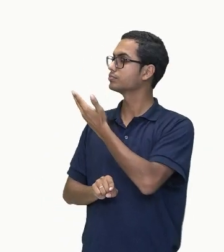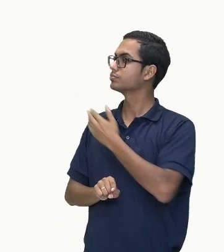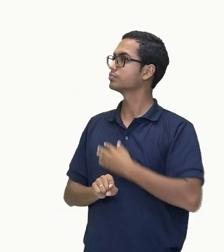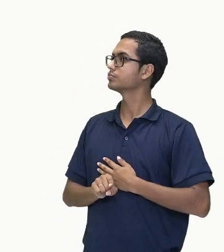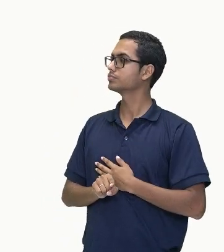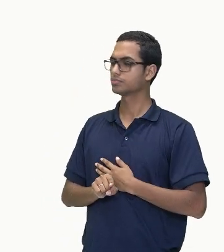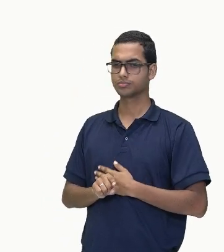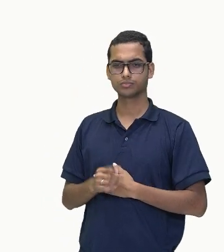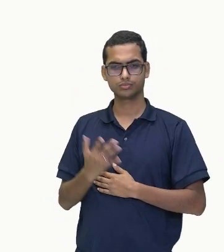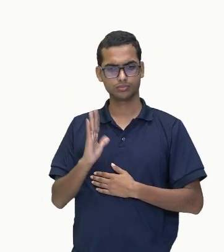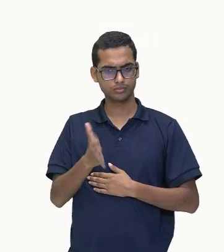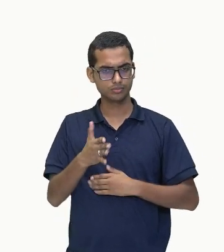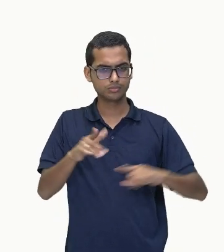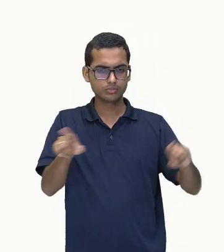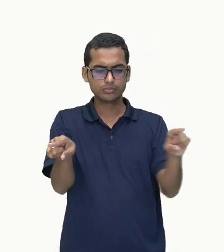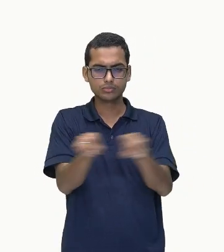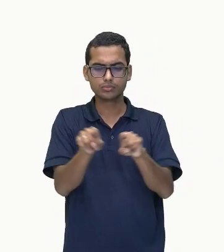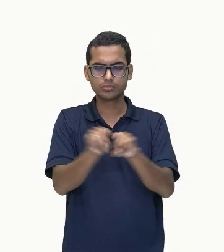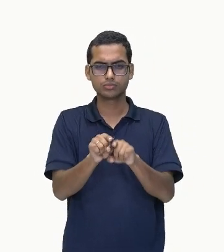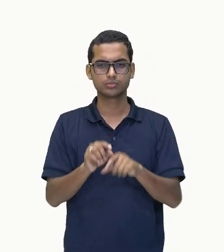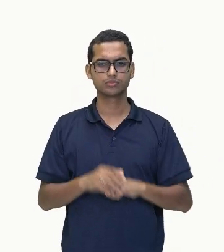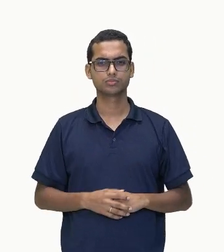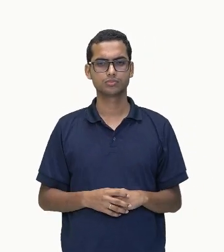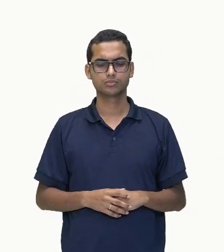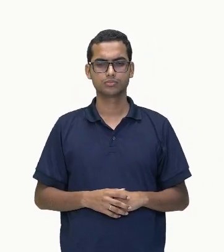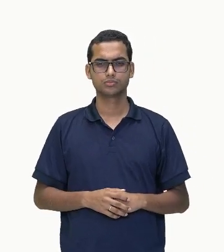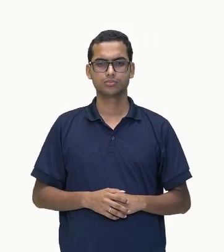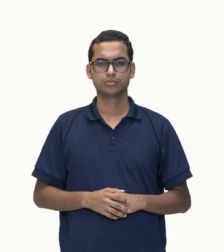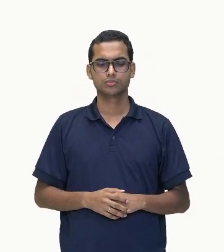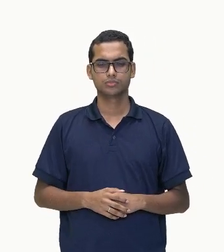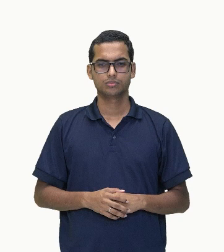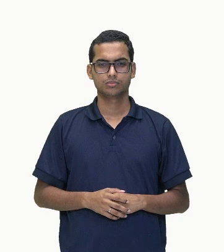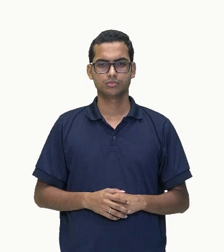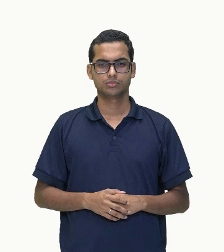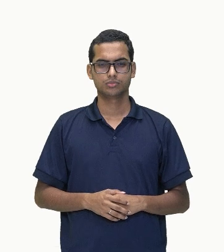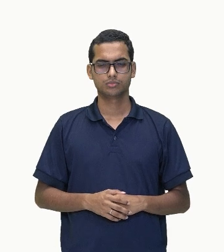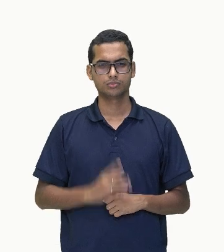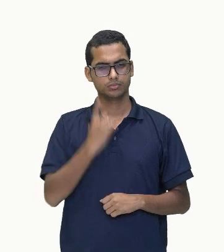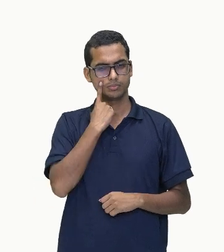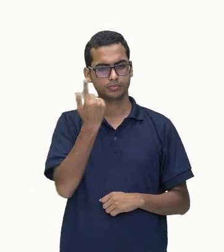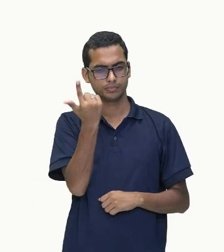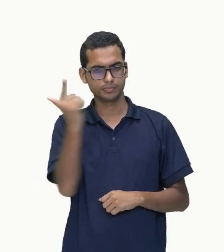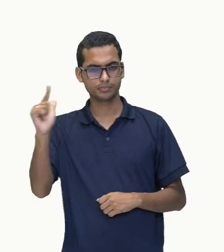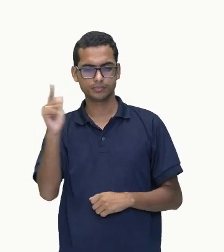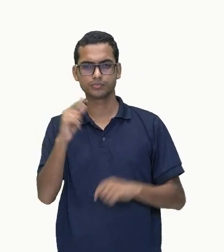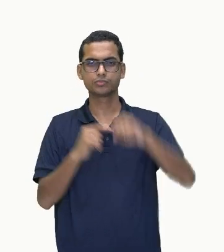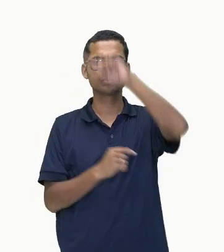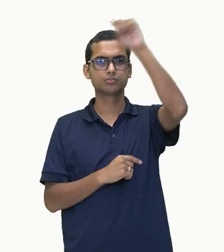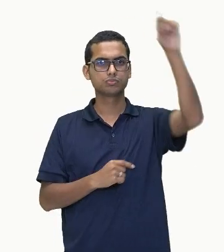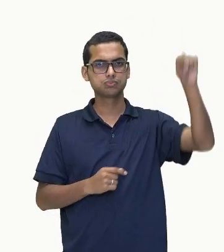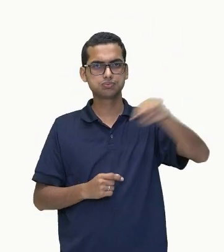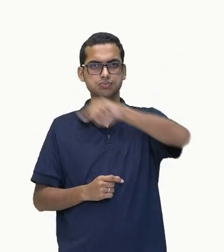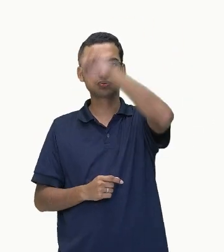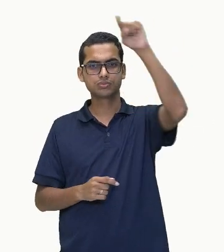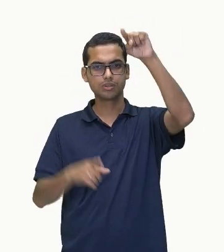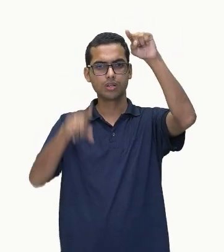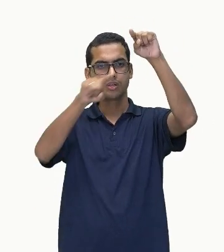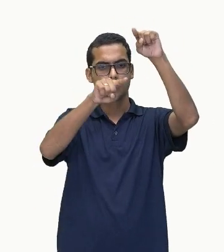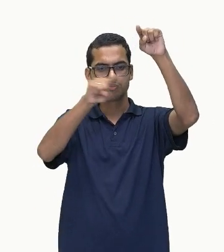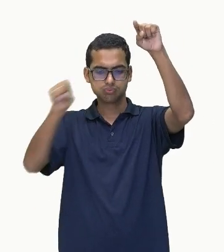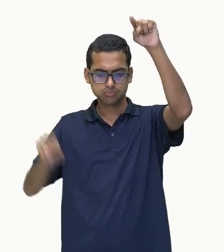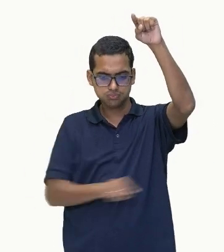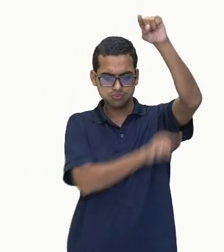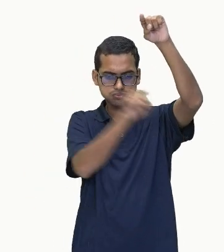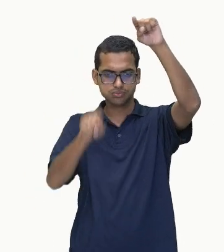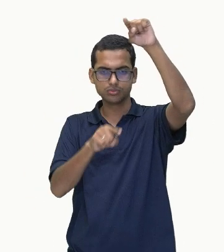aí uma circunferência. É ou não é? Vamos ver a outra circunferência? Aqui está a outra, ó.